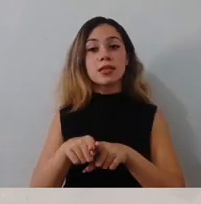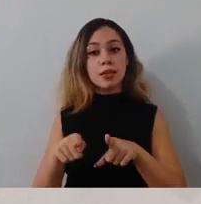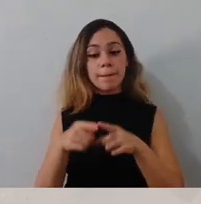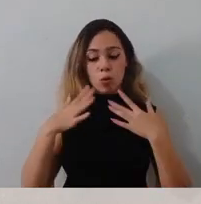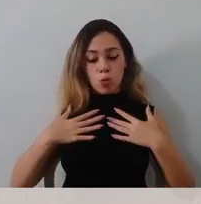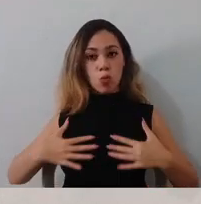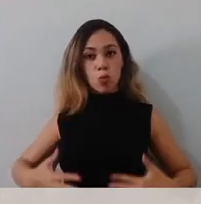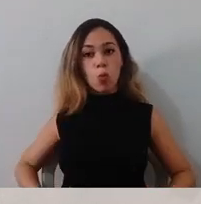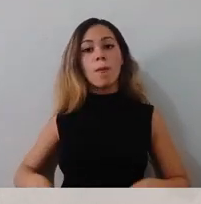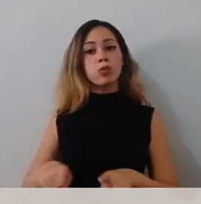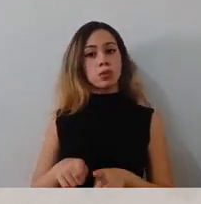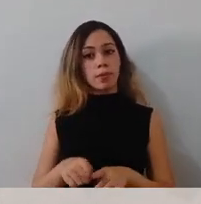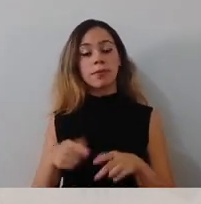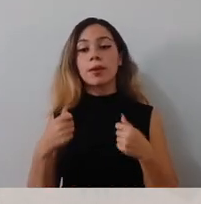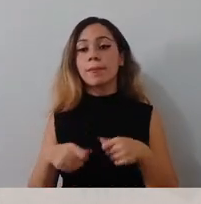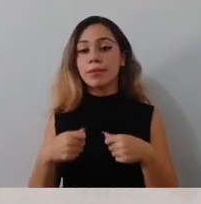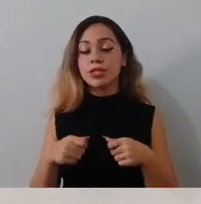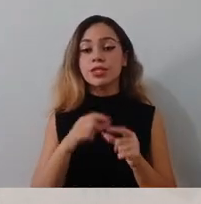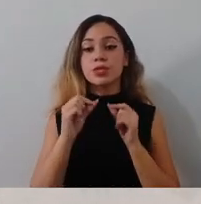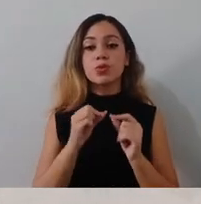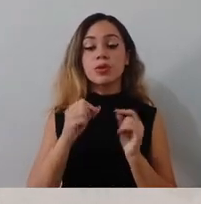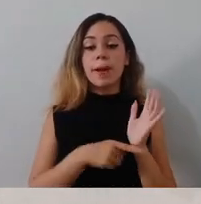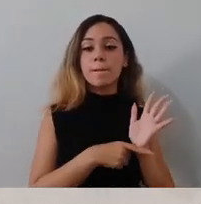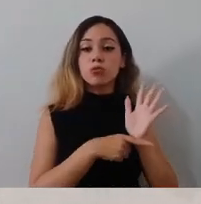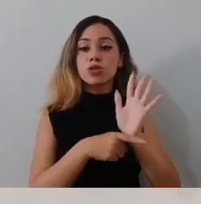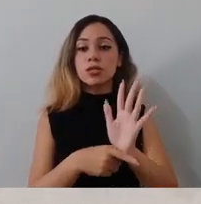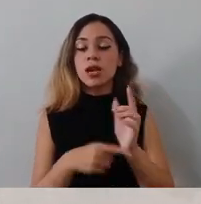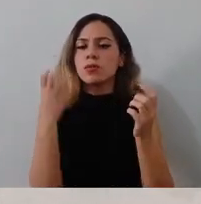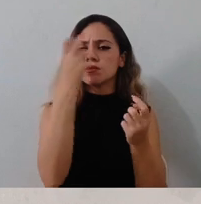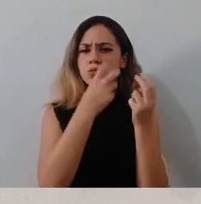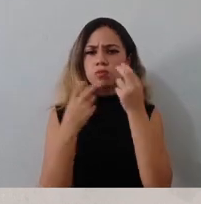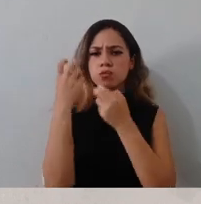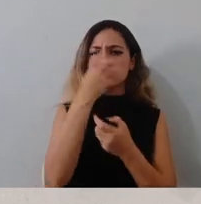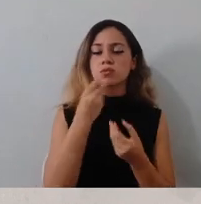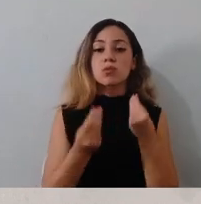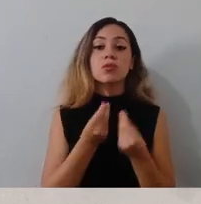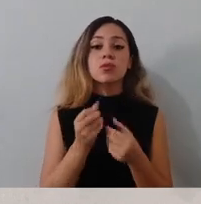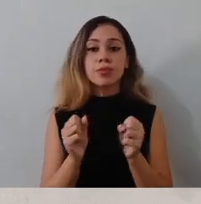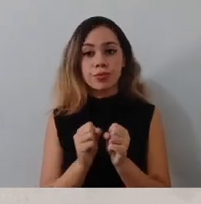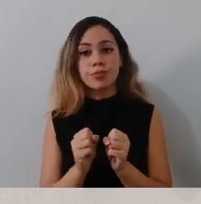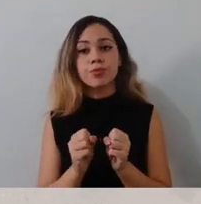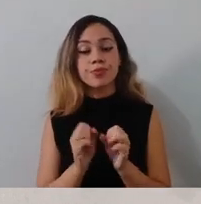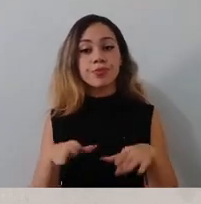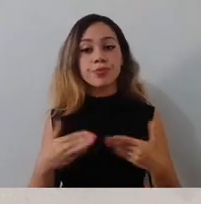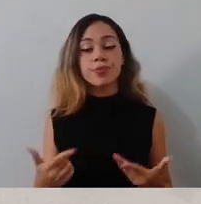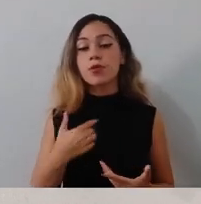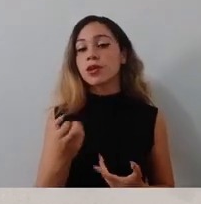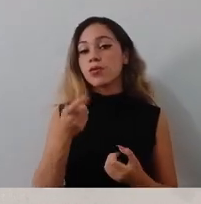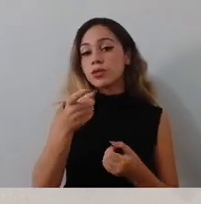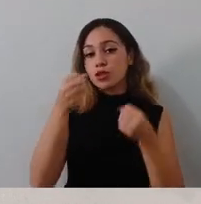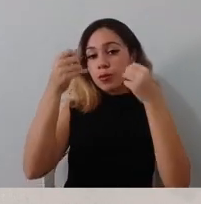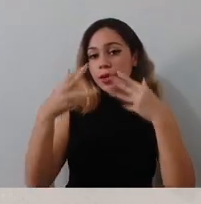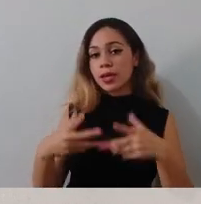por meio dos sinais e de todo o corpo. E também da questão das expressões faciais, né? Então,